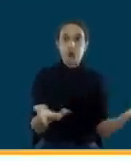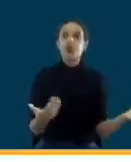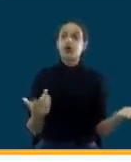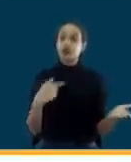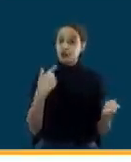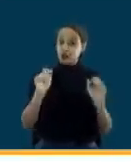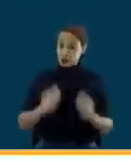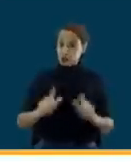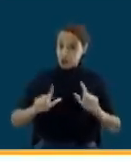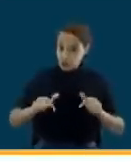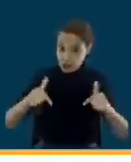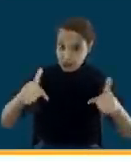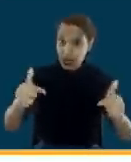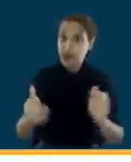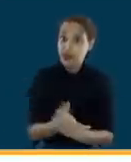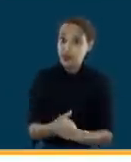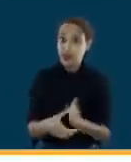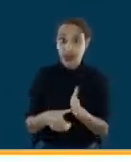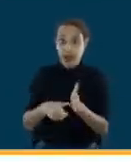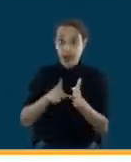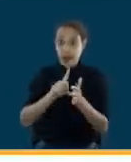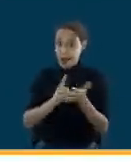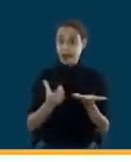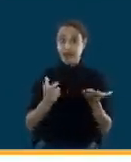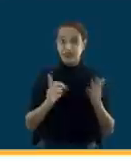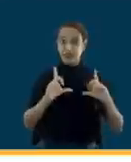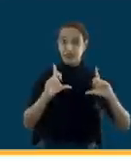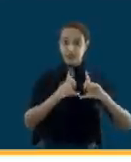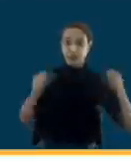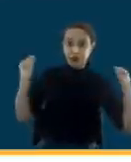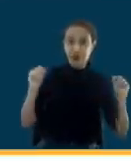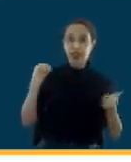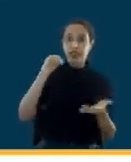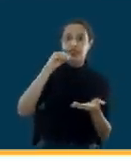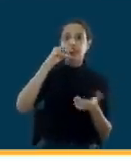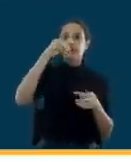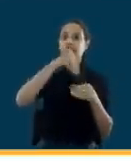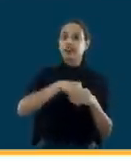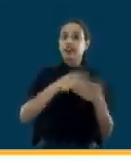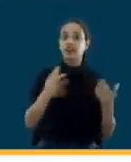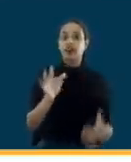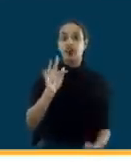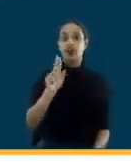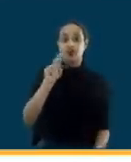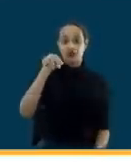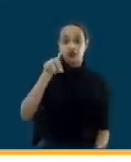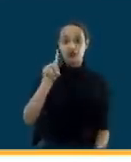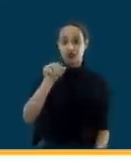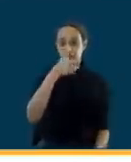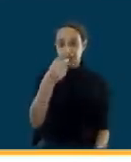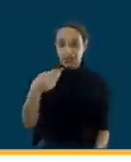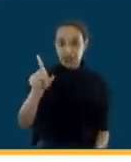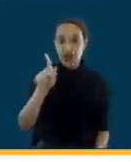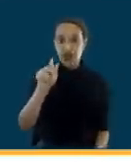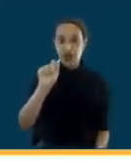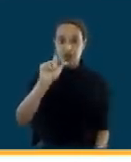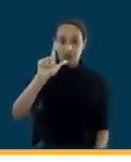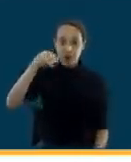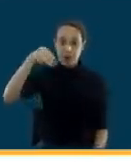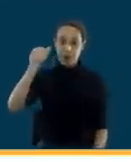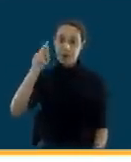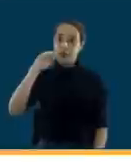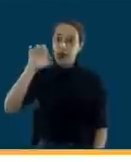que foi muitas vezes desativado dentro da Fundação Palmares. O próprio SNIC, que é o Sistema Nacional de Informações e Indicadores Culturais, desativado